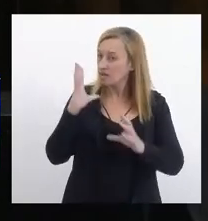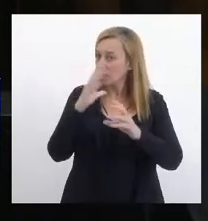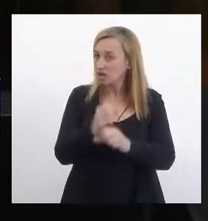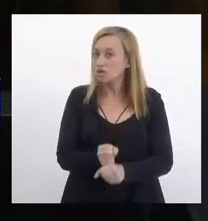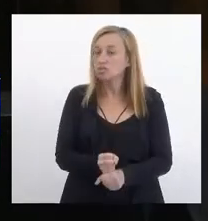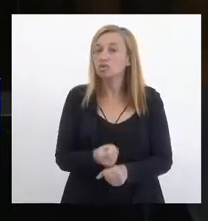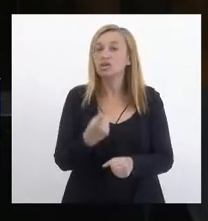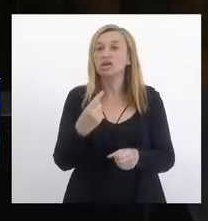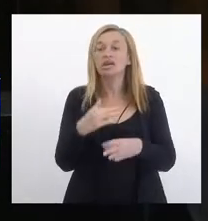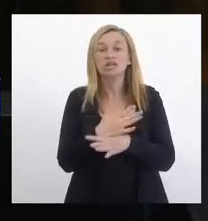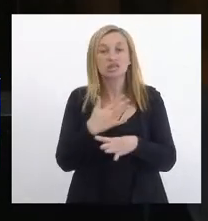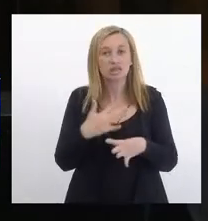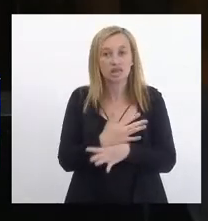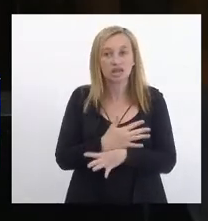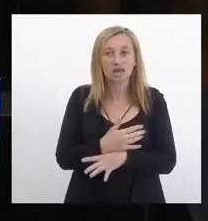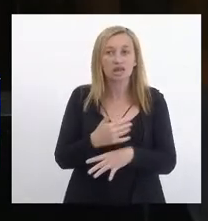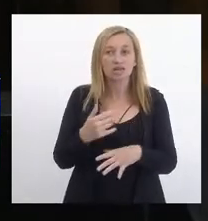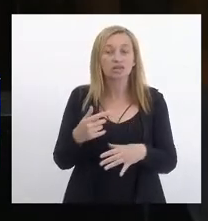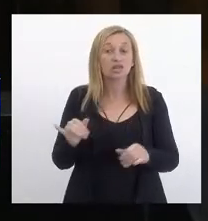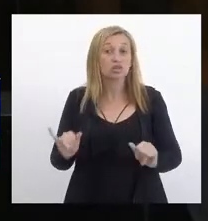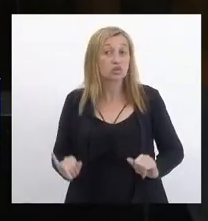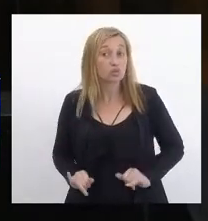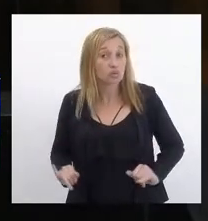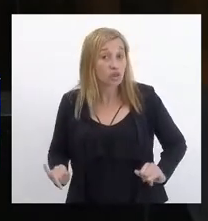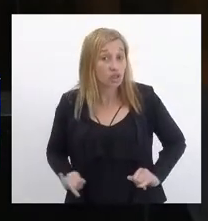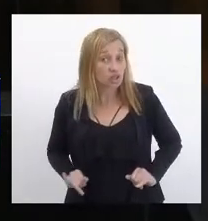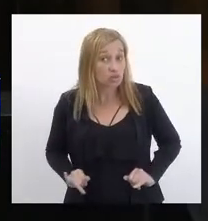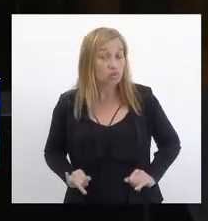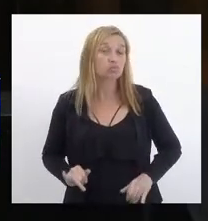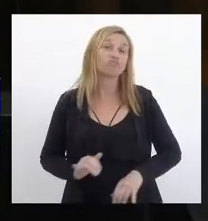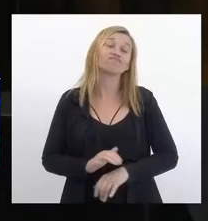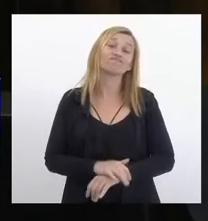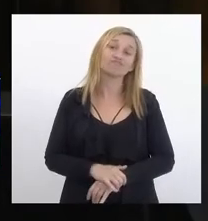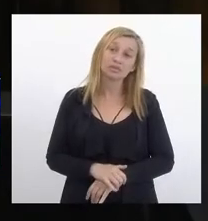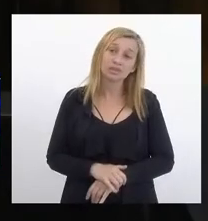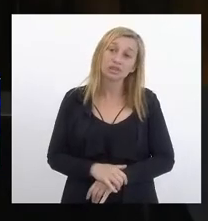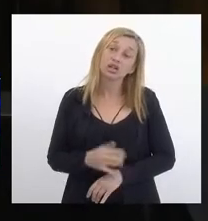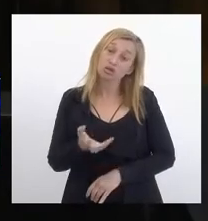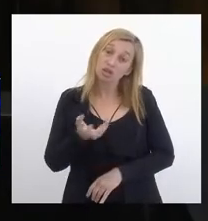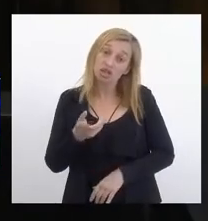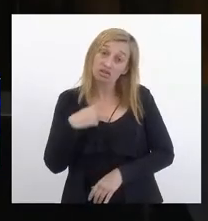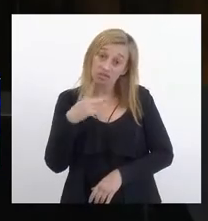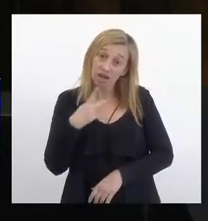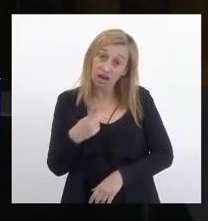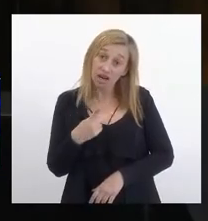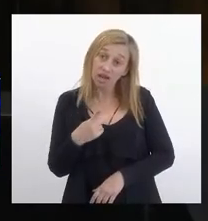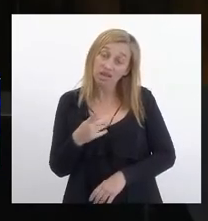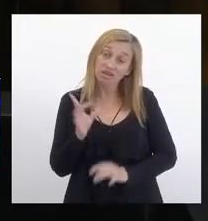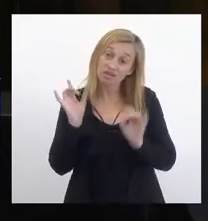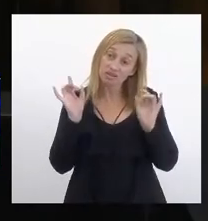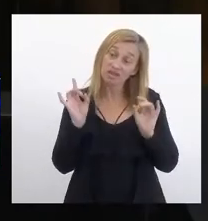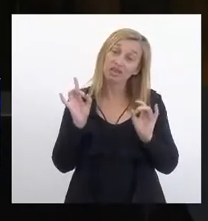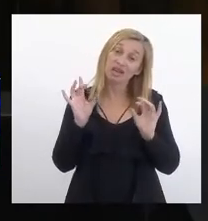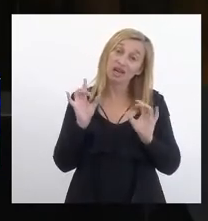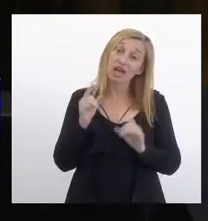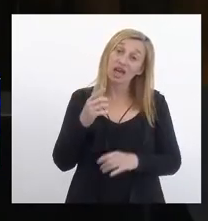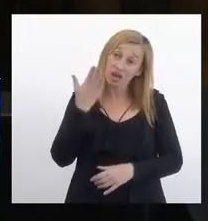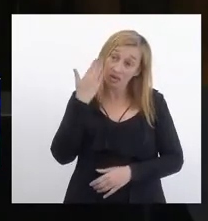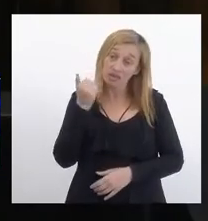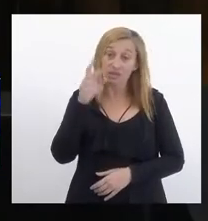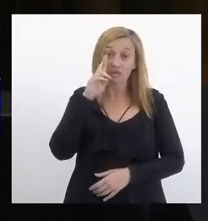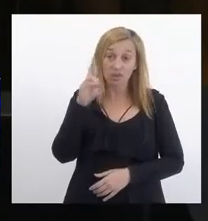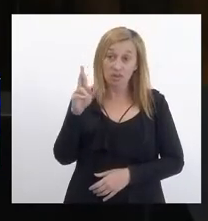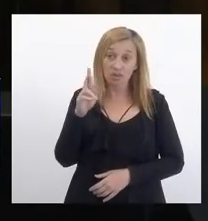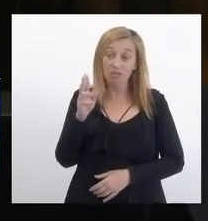a cidade tem passado, tem sofrido. E eu queria dizer agora especial, porque eu sei que o senhor